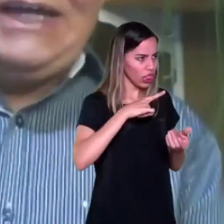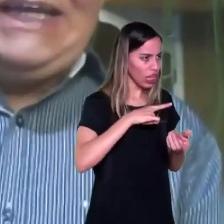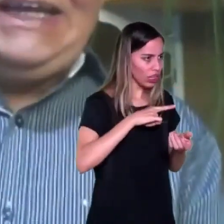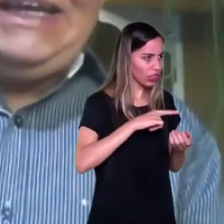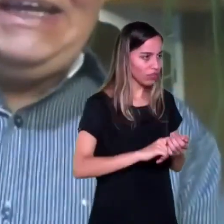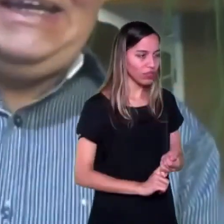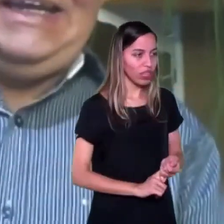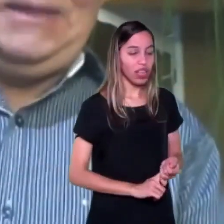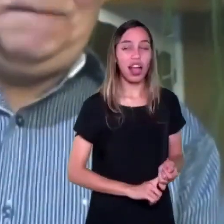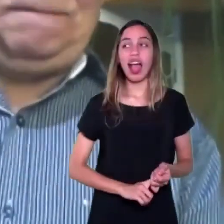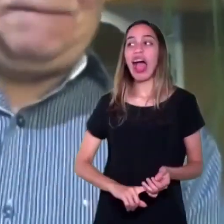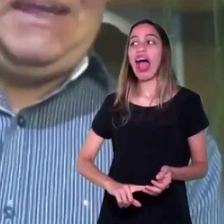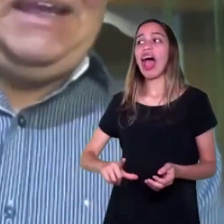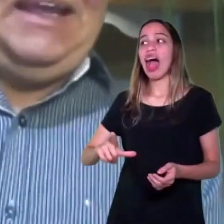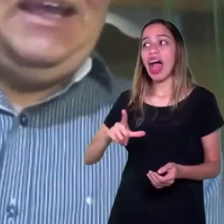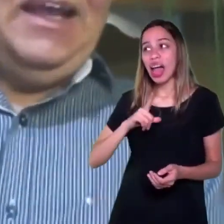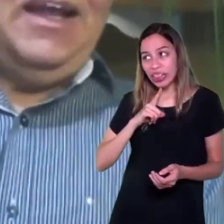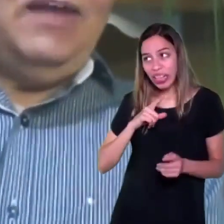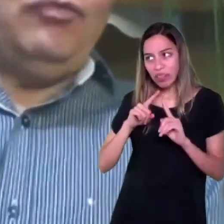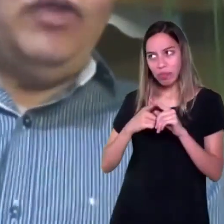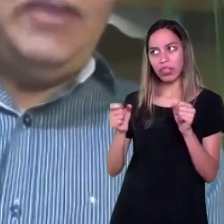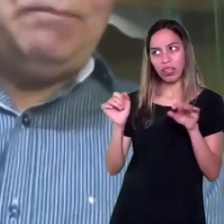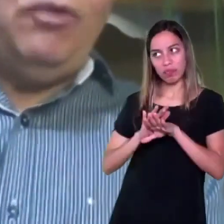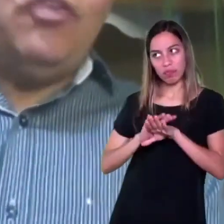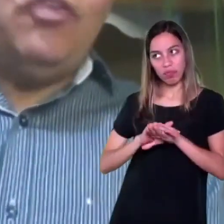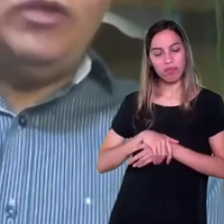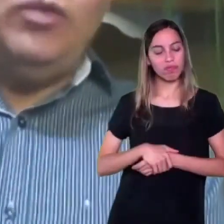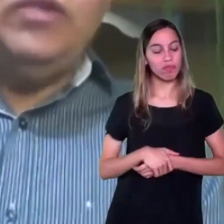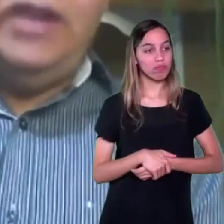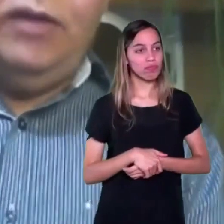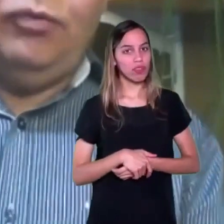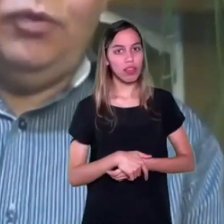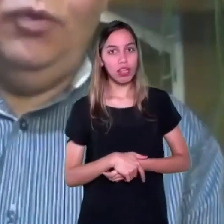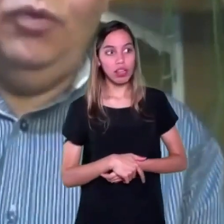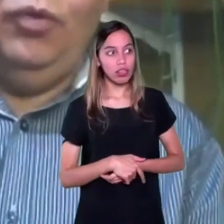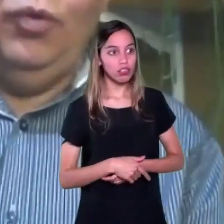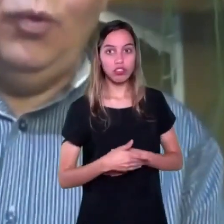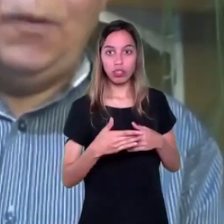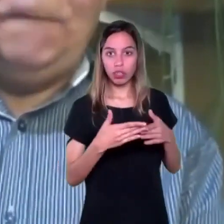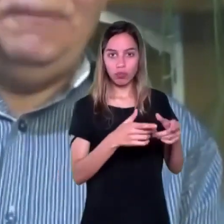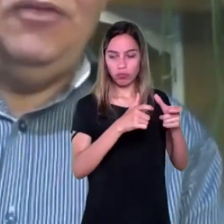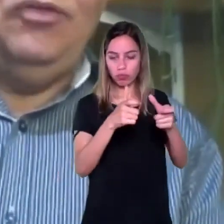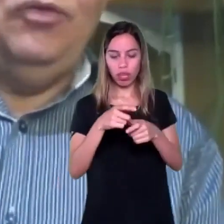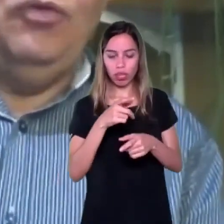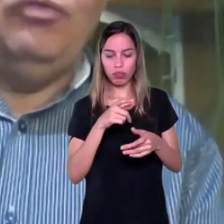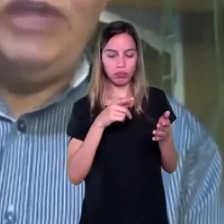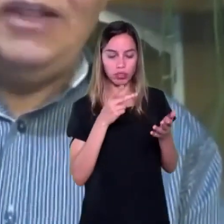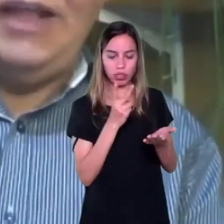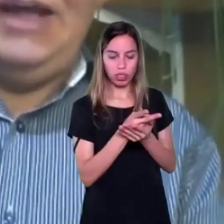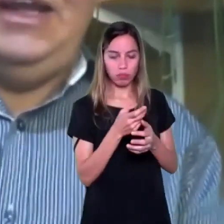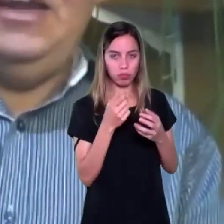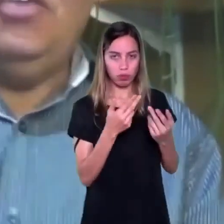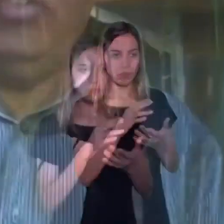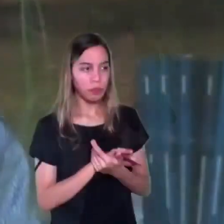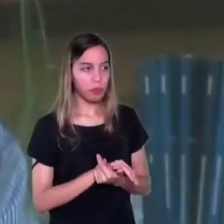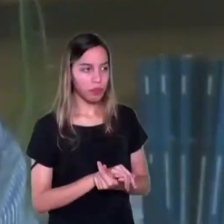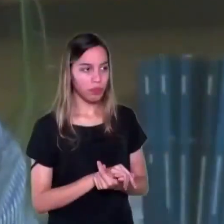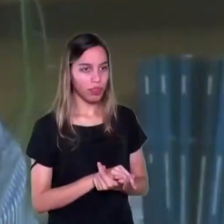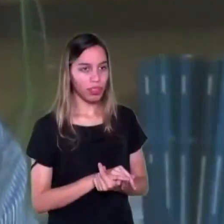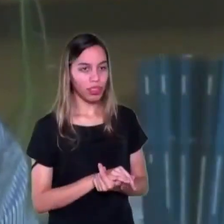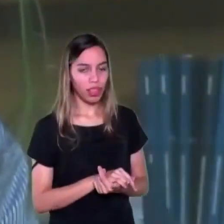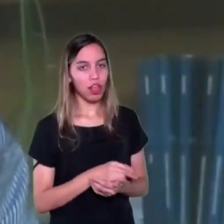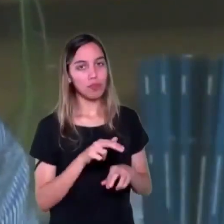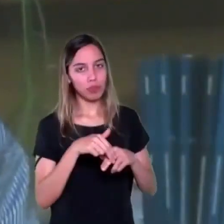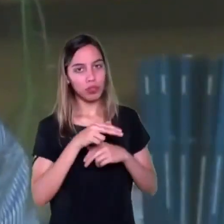Acabou, e foi depois que eu li um livro do Vila, que